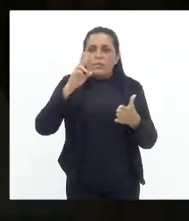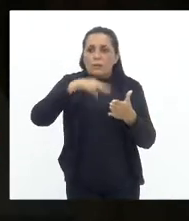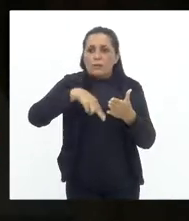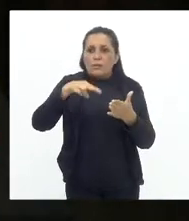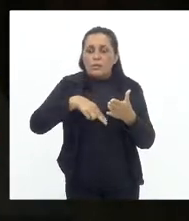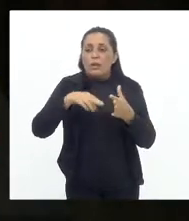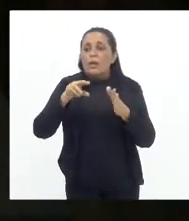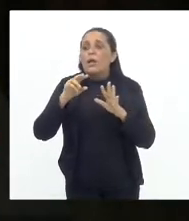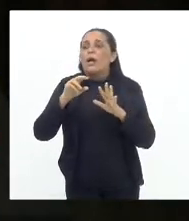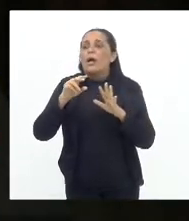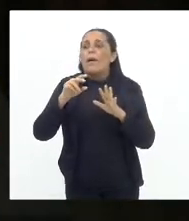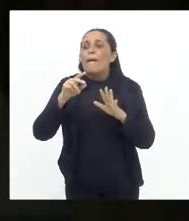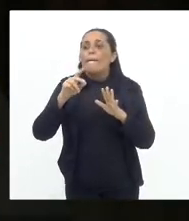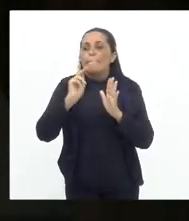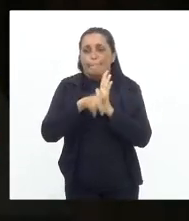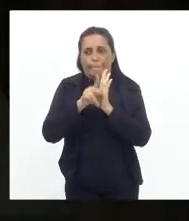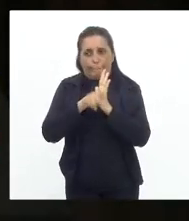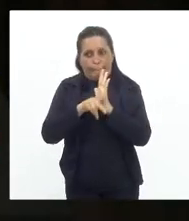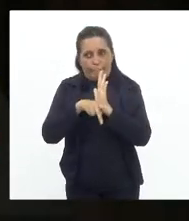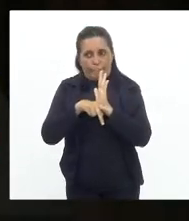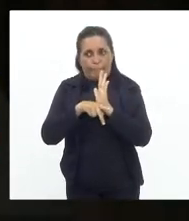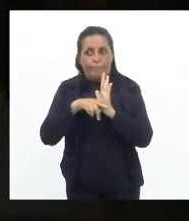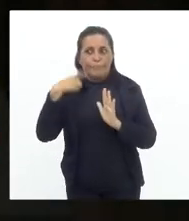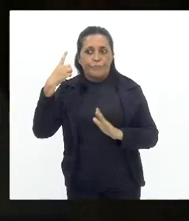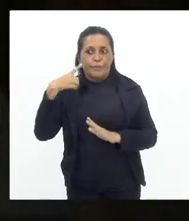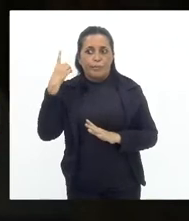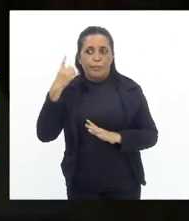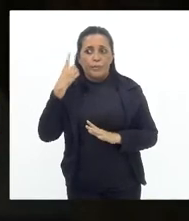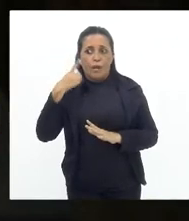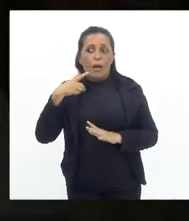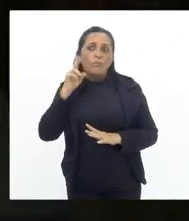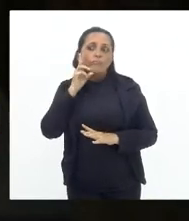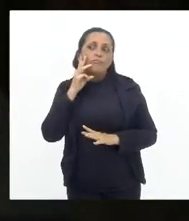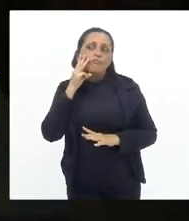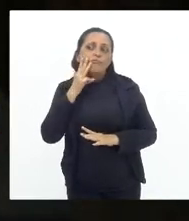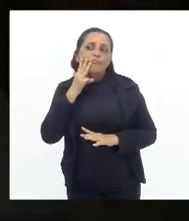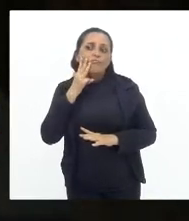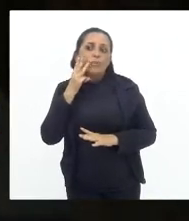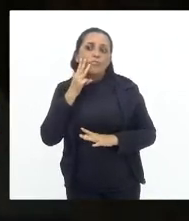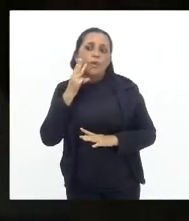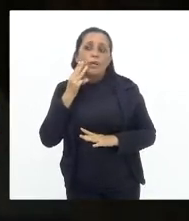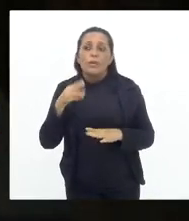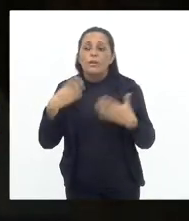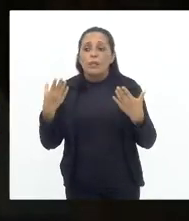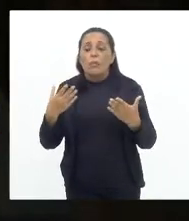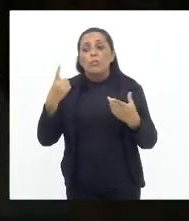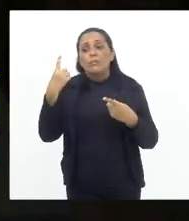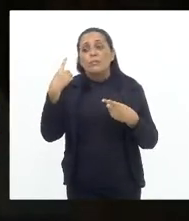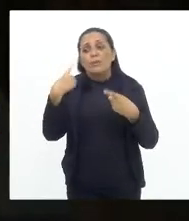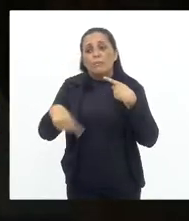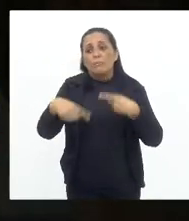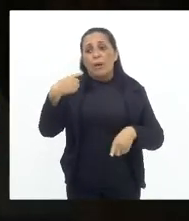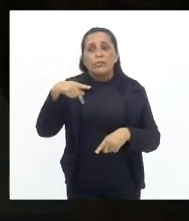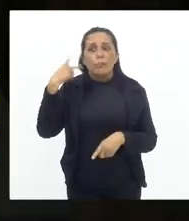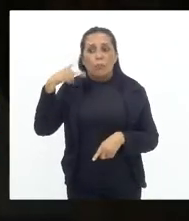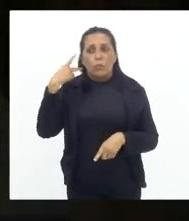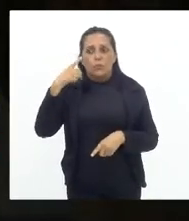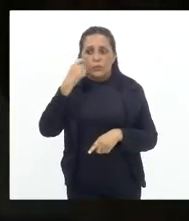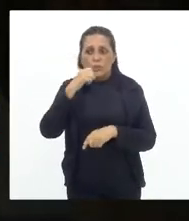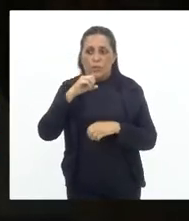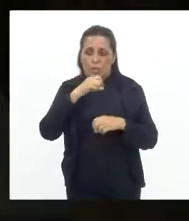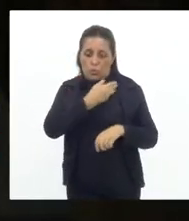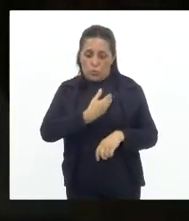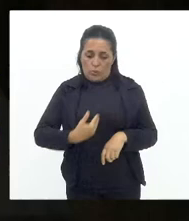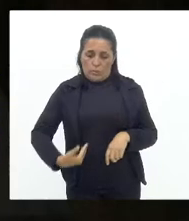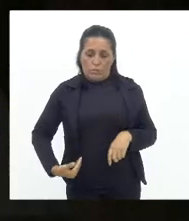projeto Deputado José Carneiro ele avança por uma parte que é muito esquecida do debate sobre as políticas educacionais que é o